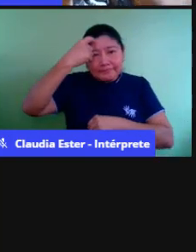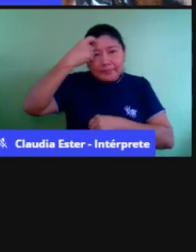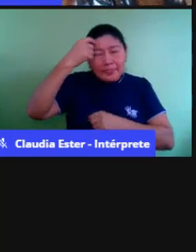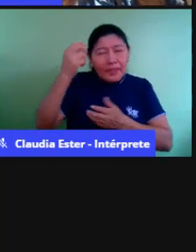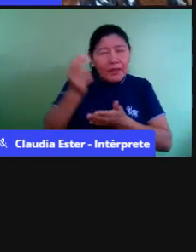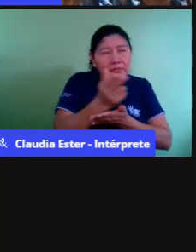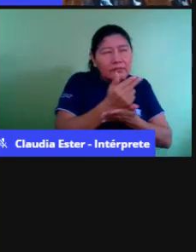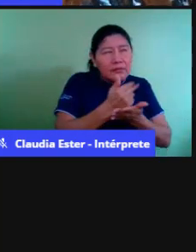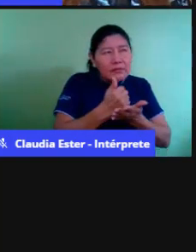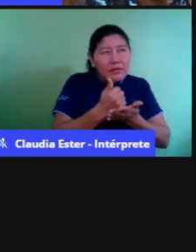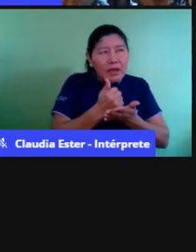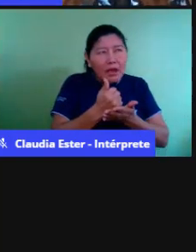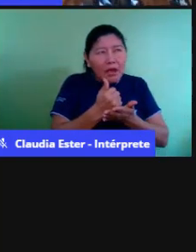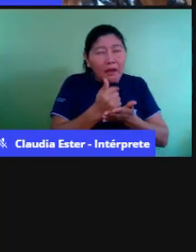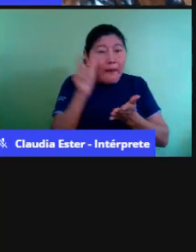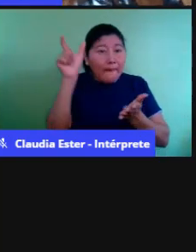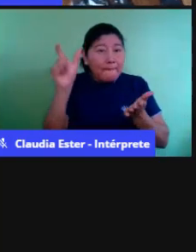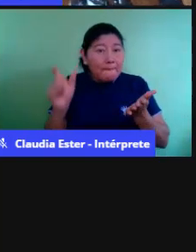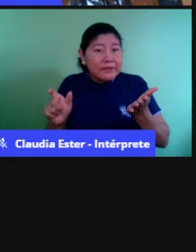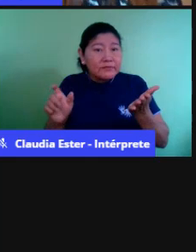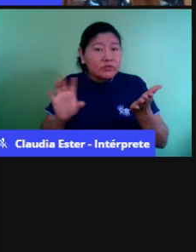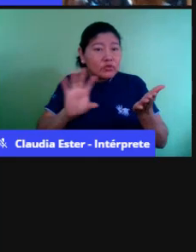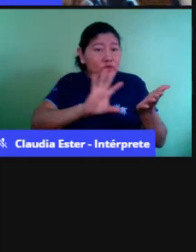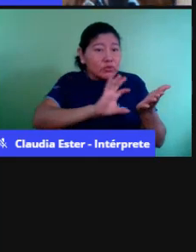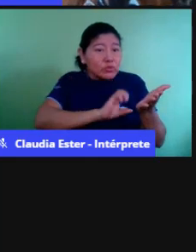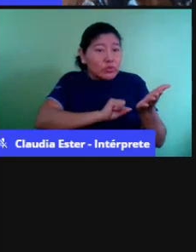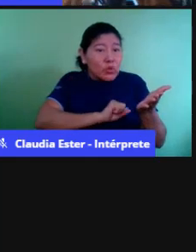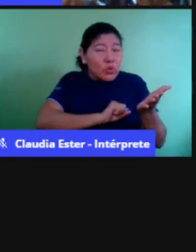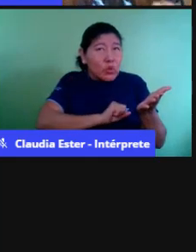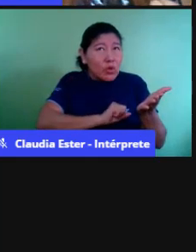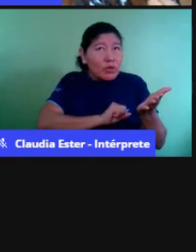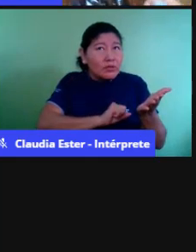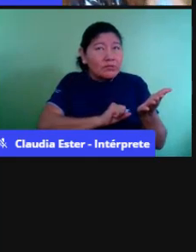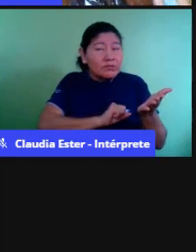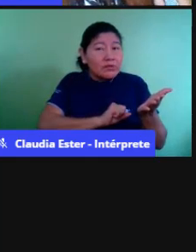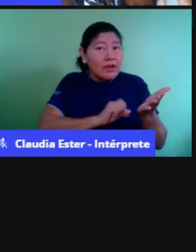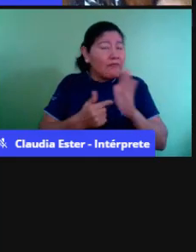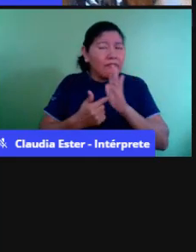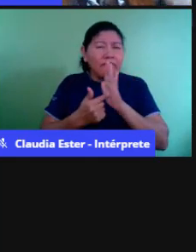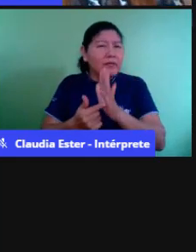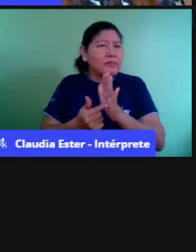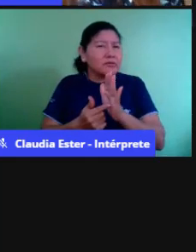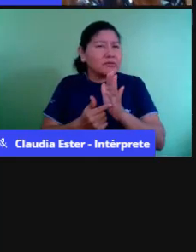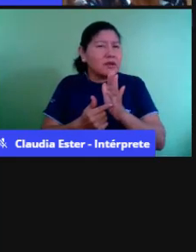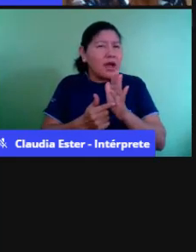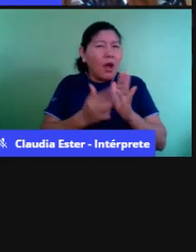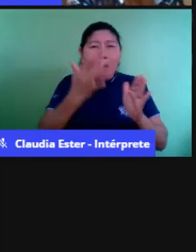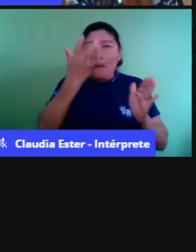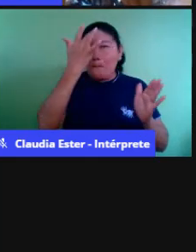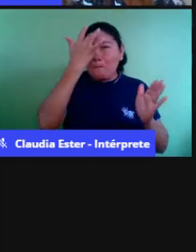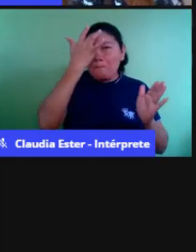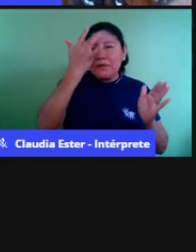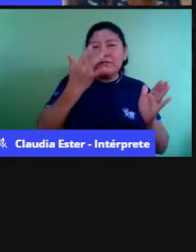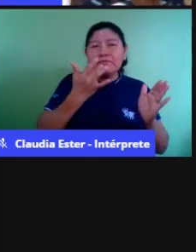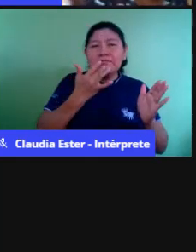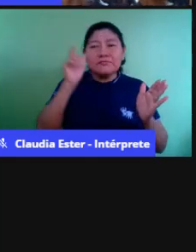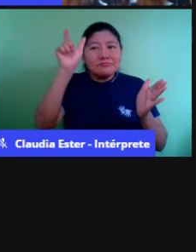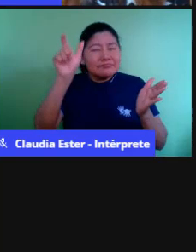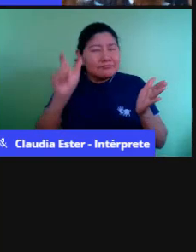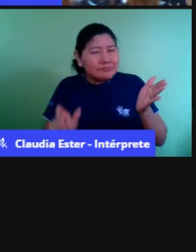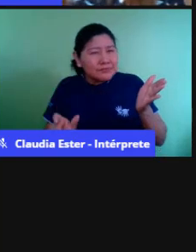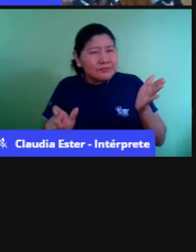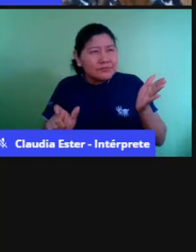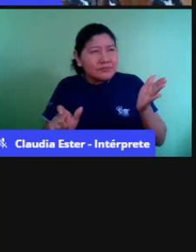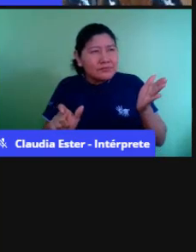ela, consequentemente, também vai inventar o modo de ser desse personagem novo, o universo onde ele vive, como